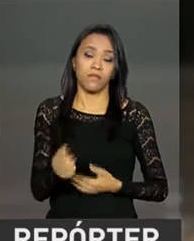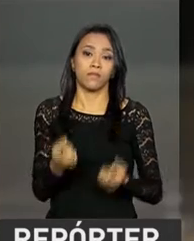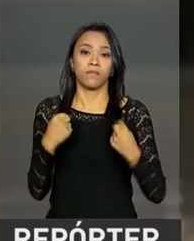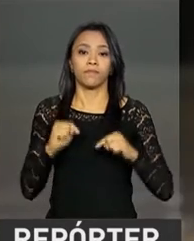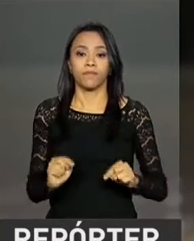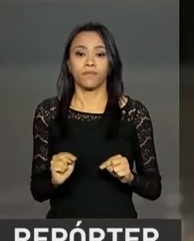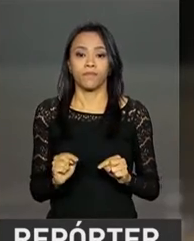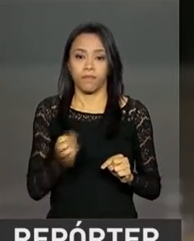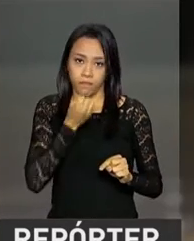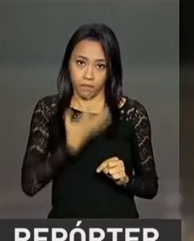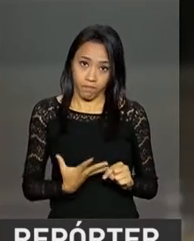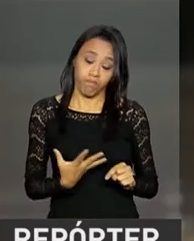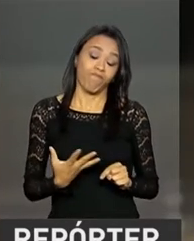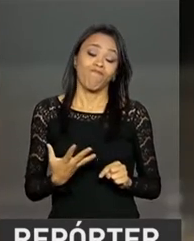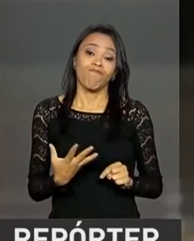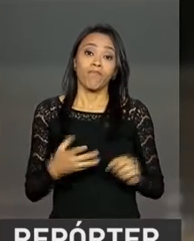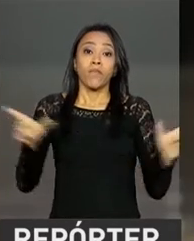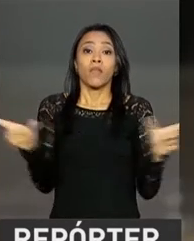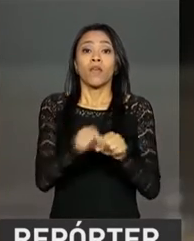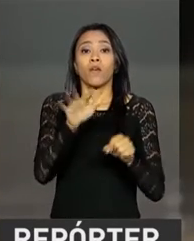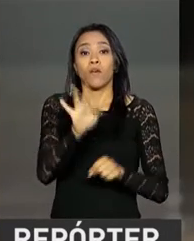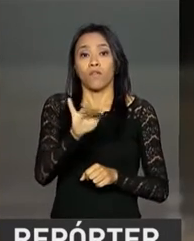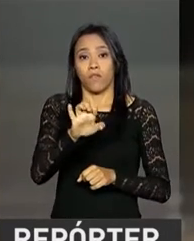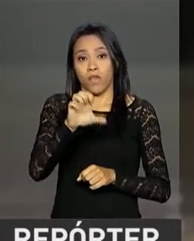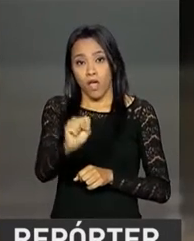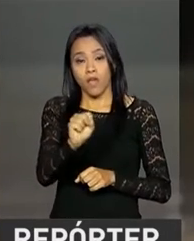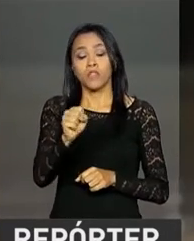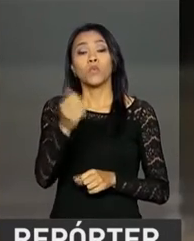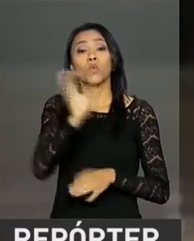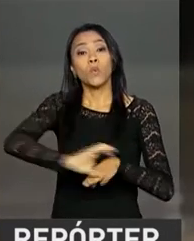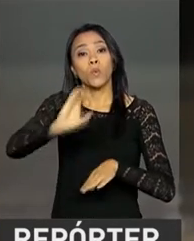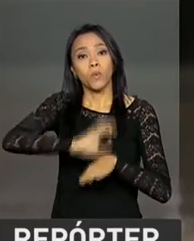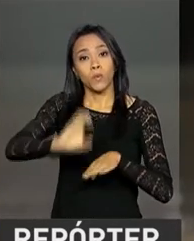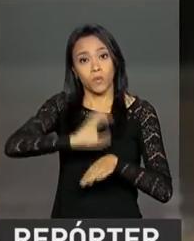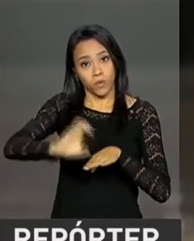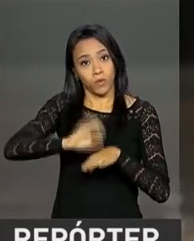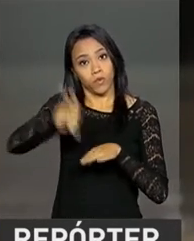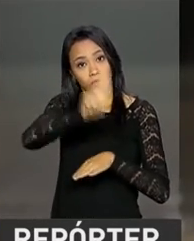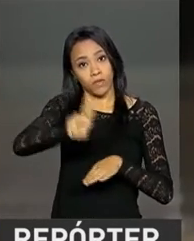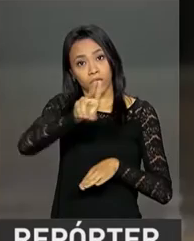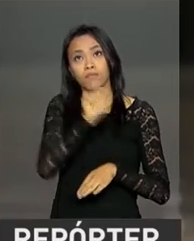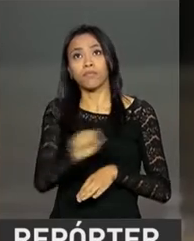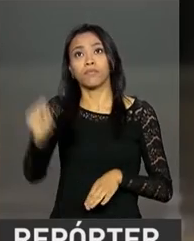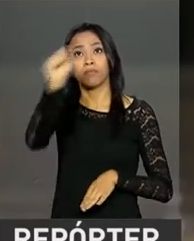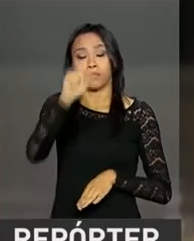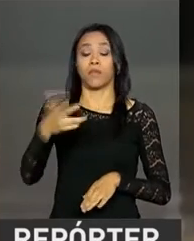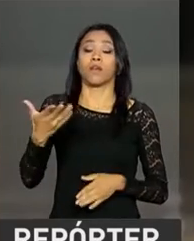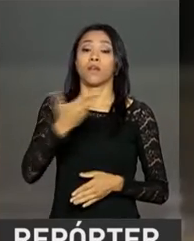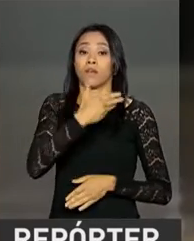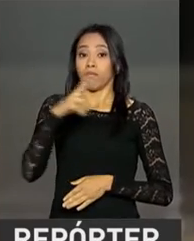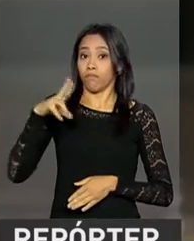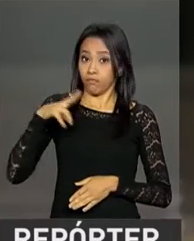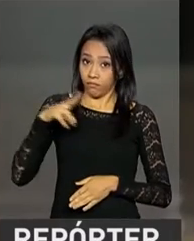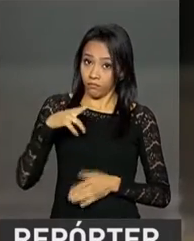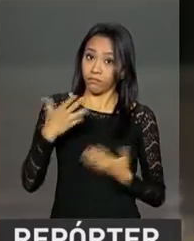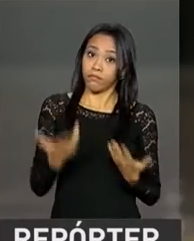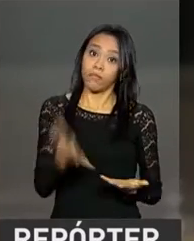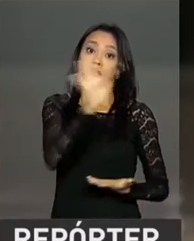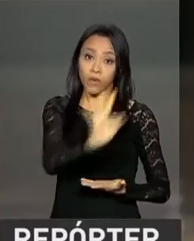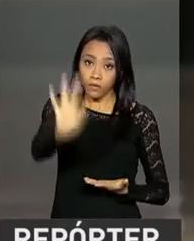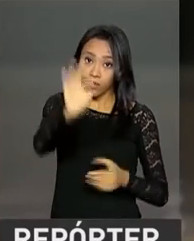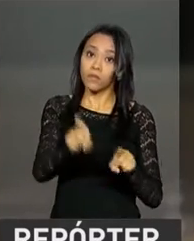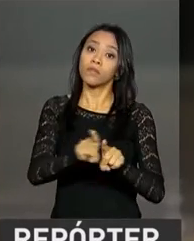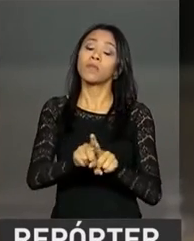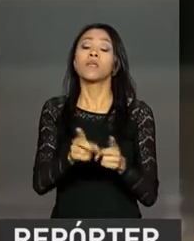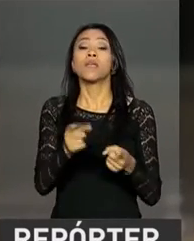bom fiéis ele financia cursos de graduação em instituições particulares de ensino superior e nesta edição a partir